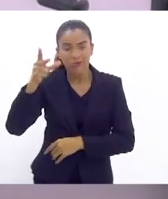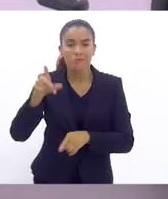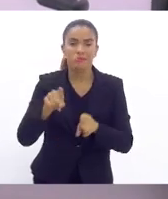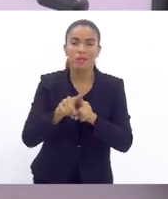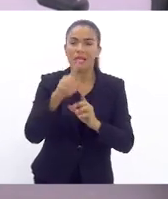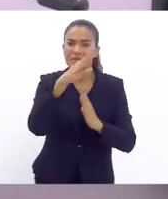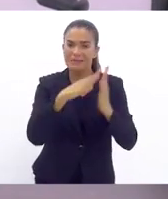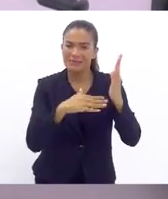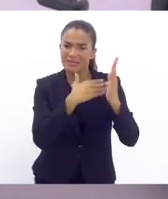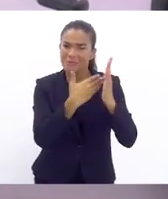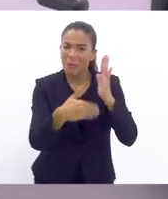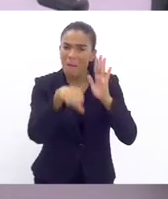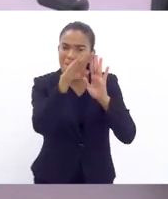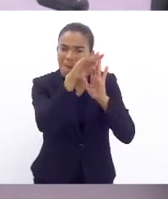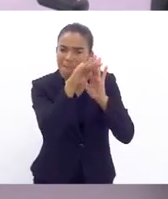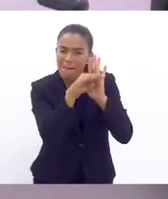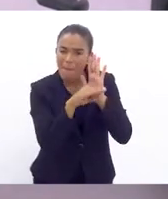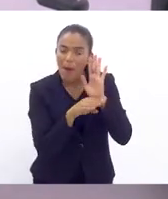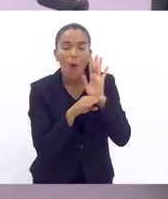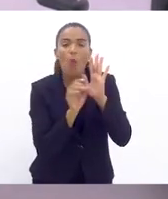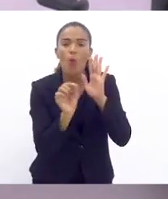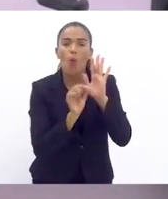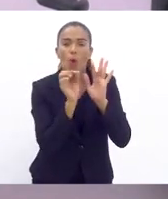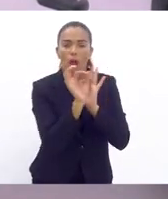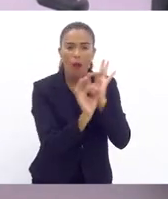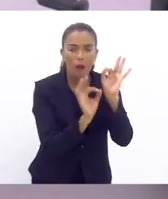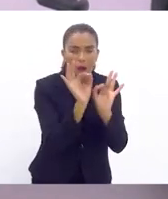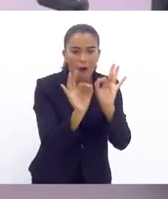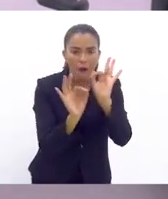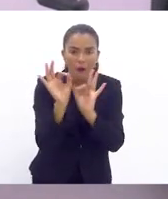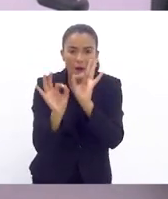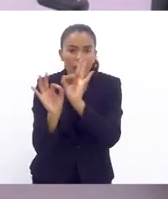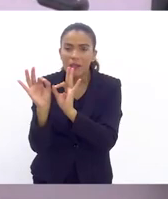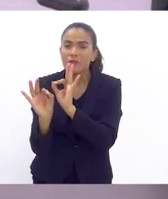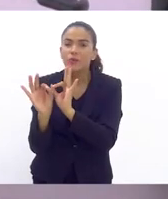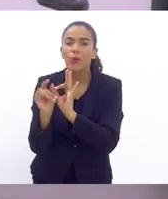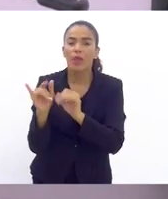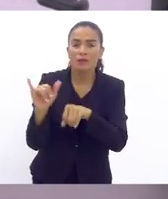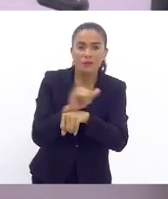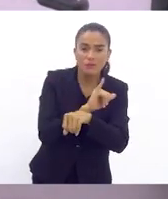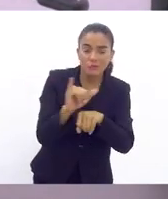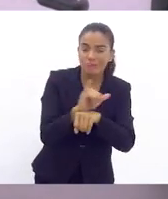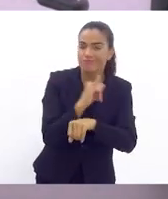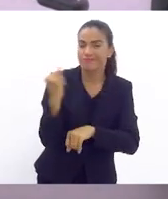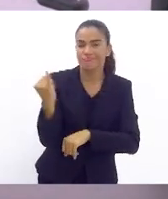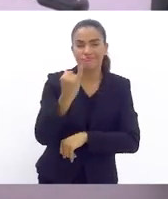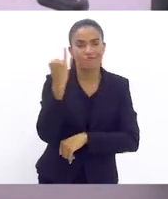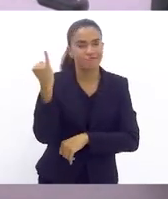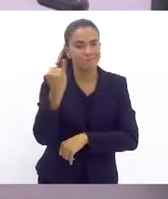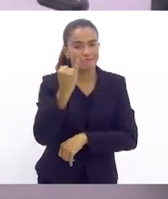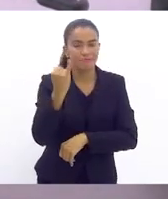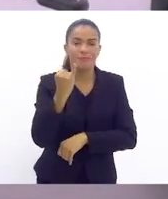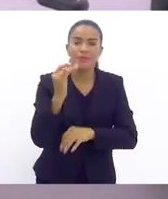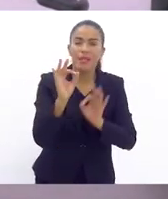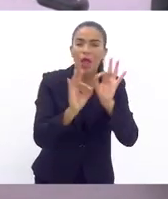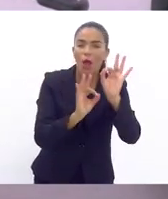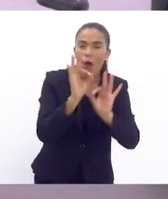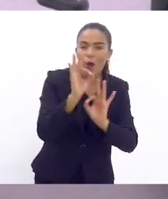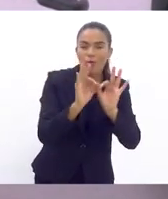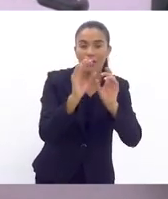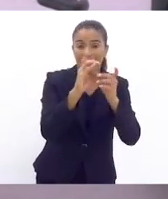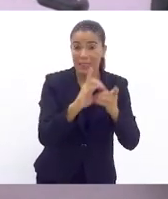esses planos exatamente eles organizam o que a gente tem para fazer e são instrumentos importantíssimos de planejamento